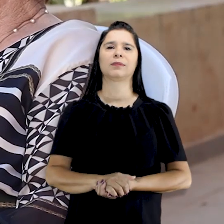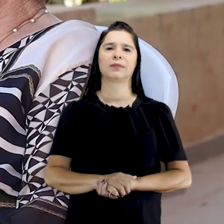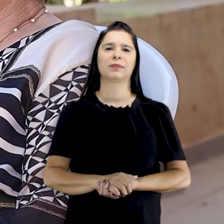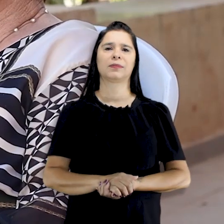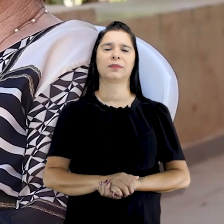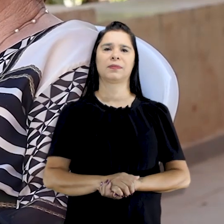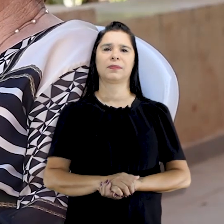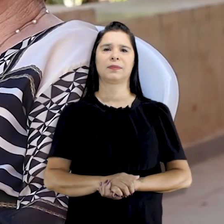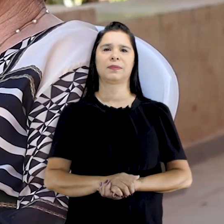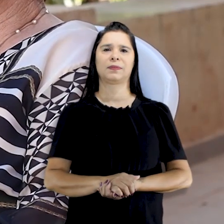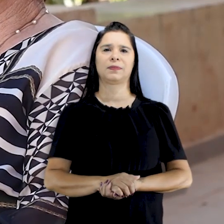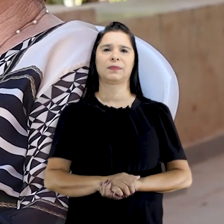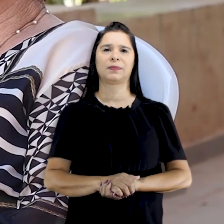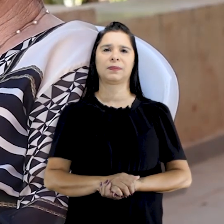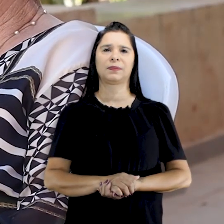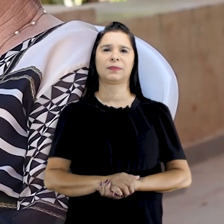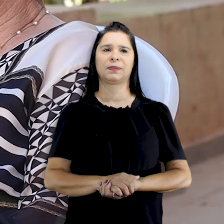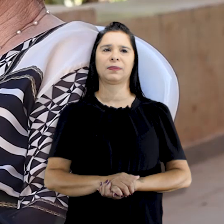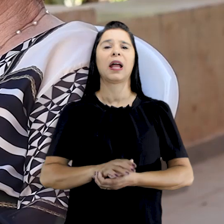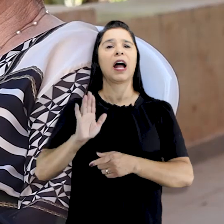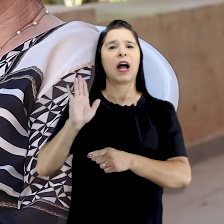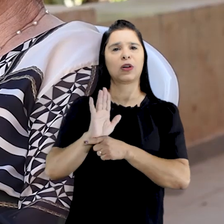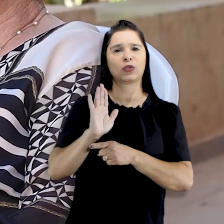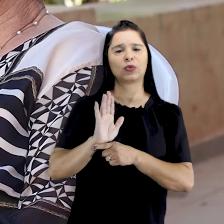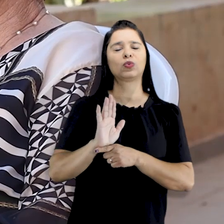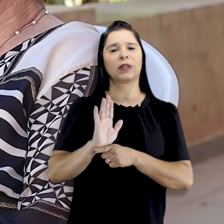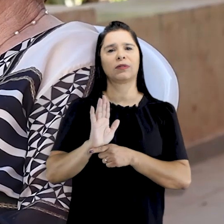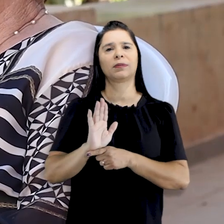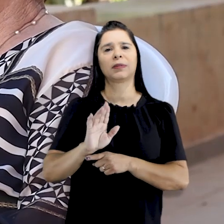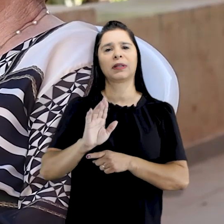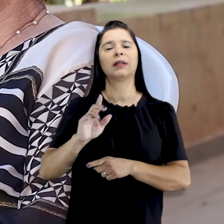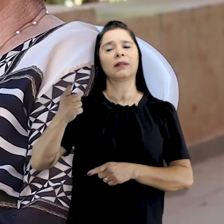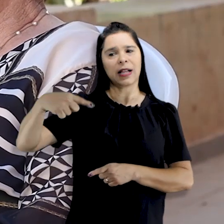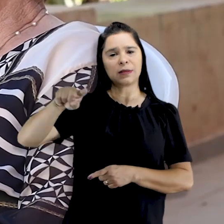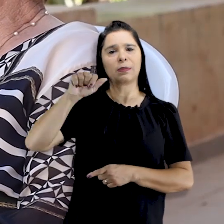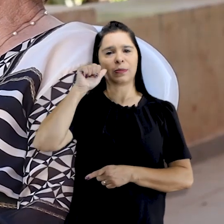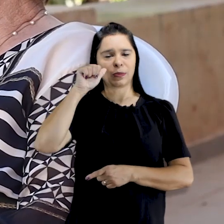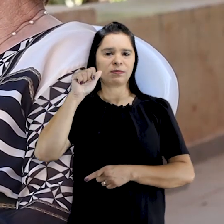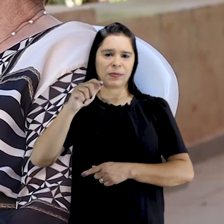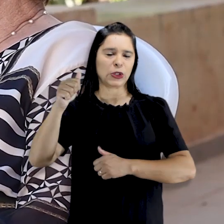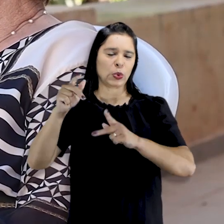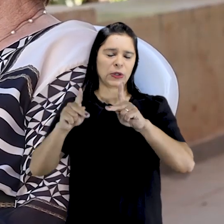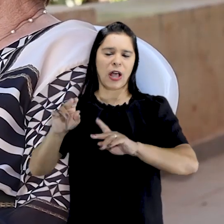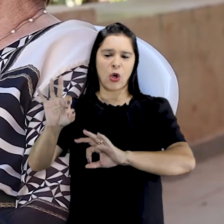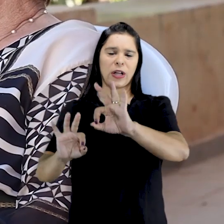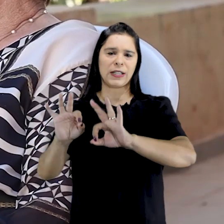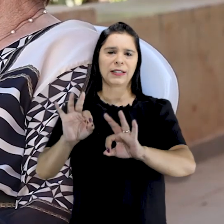as auxiliares, ajudava elas também a organizar,